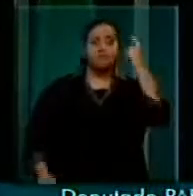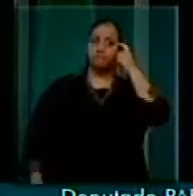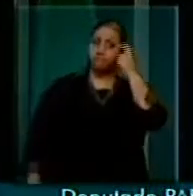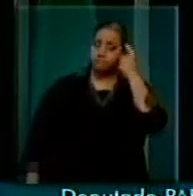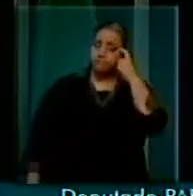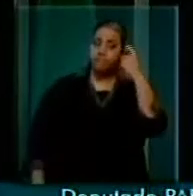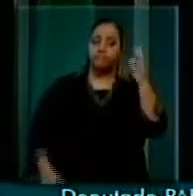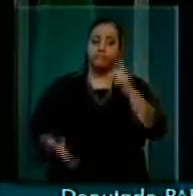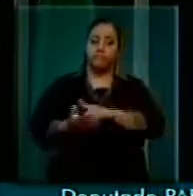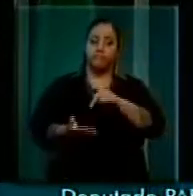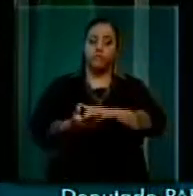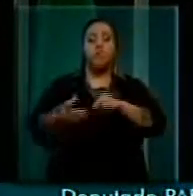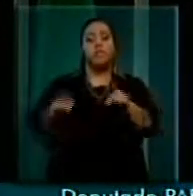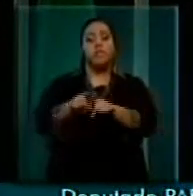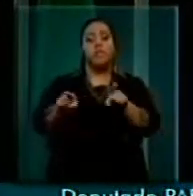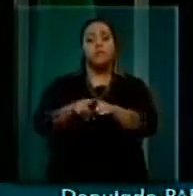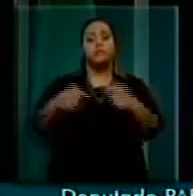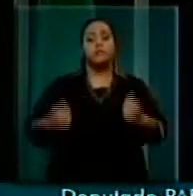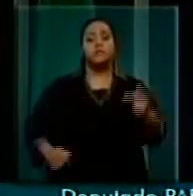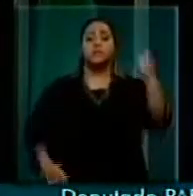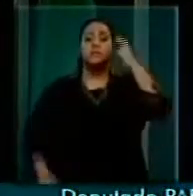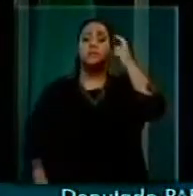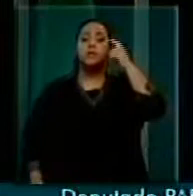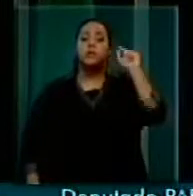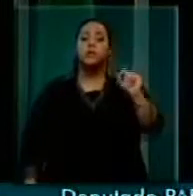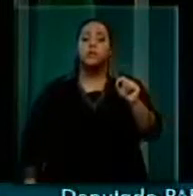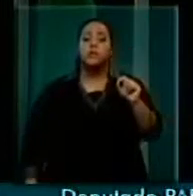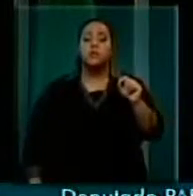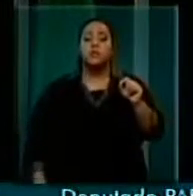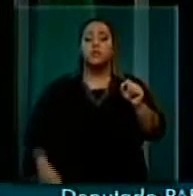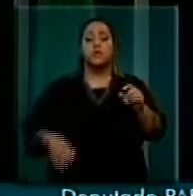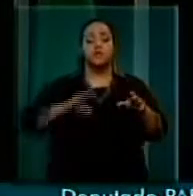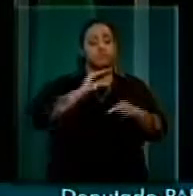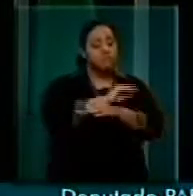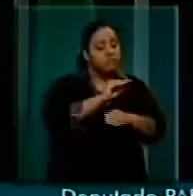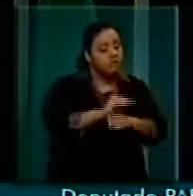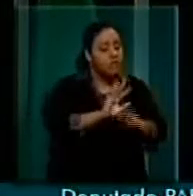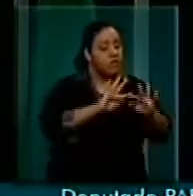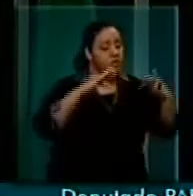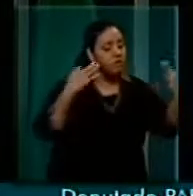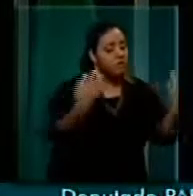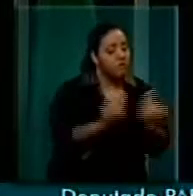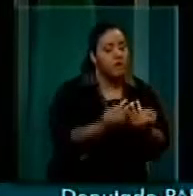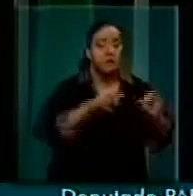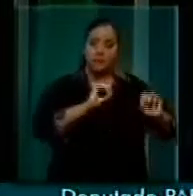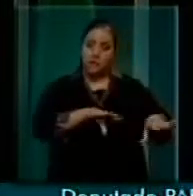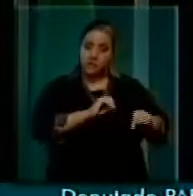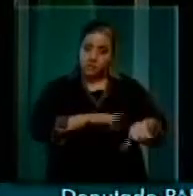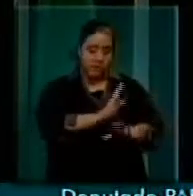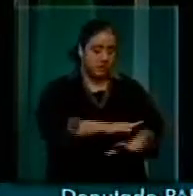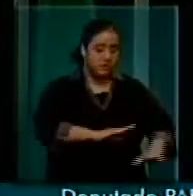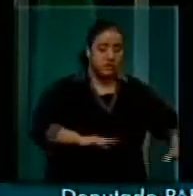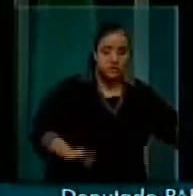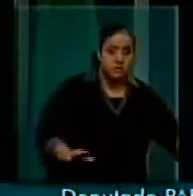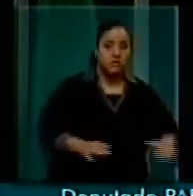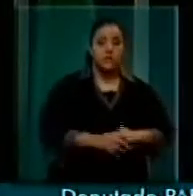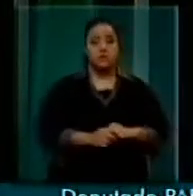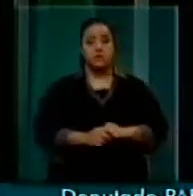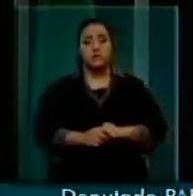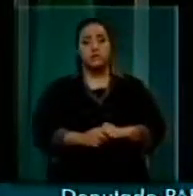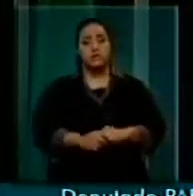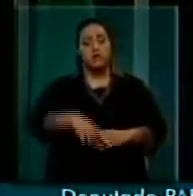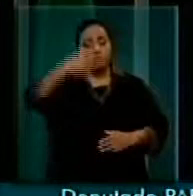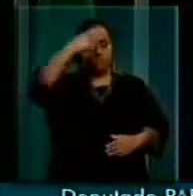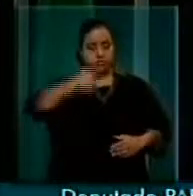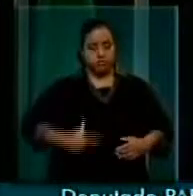isso e deveríamos, sem dúvida nenhuma, cuidar no ambiente familiar de educar as nossas crianças para a